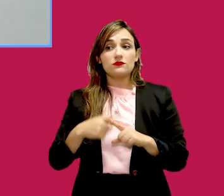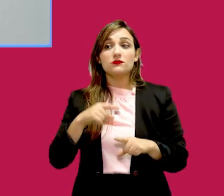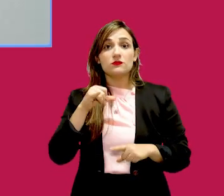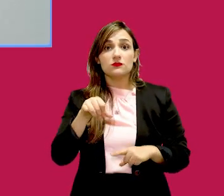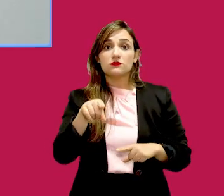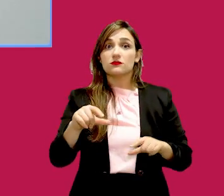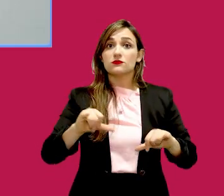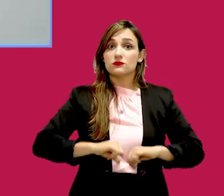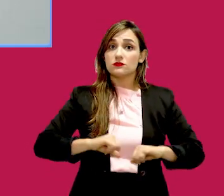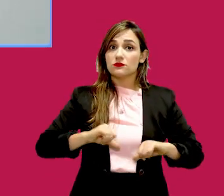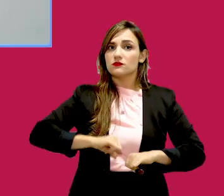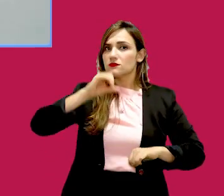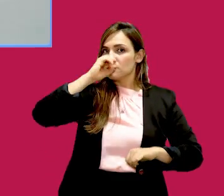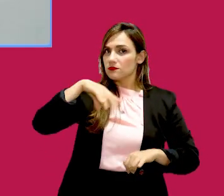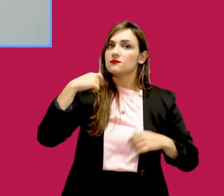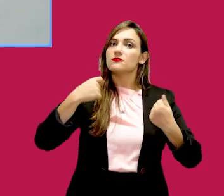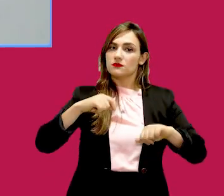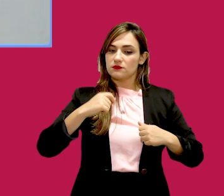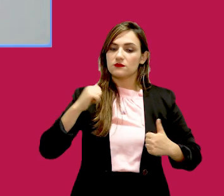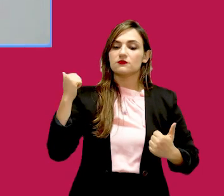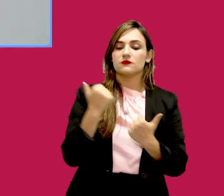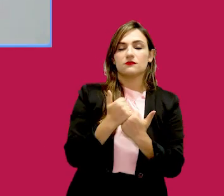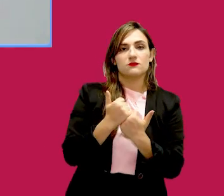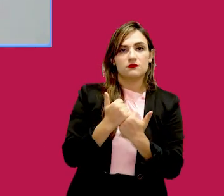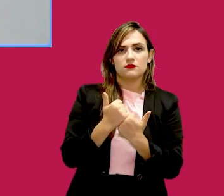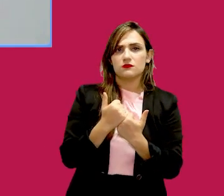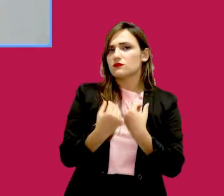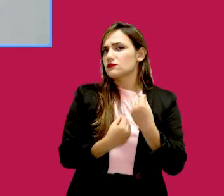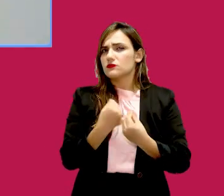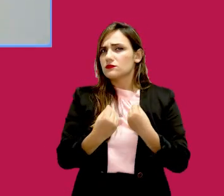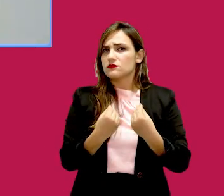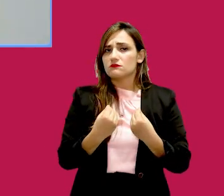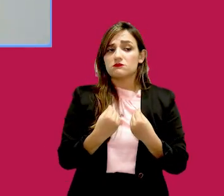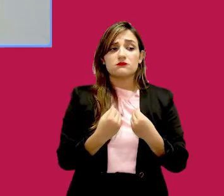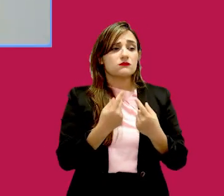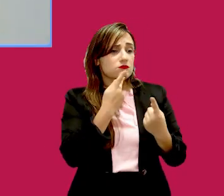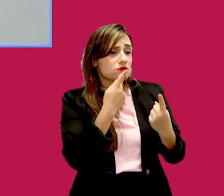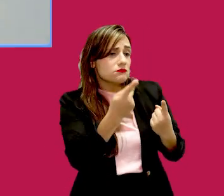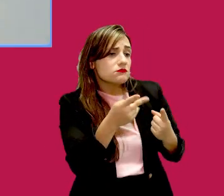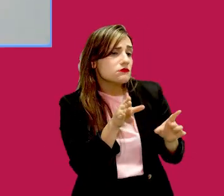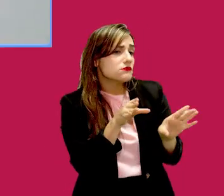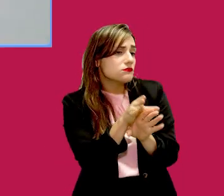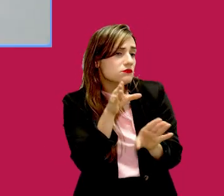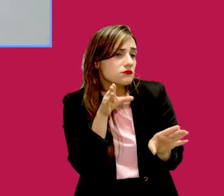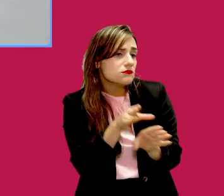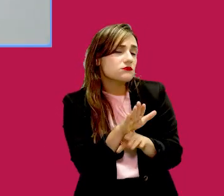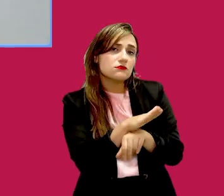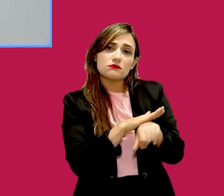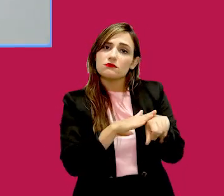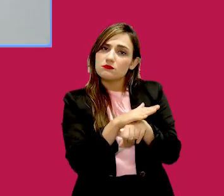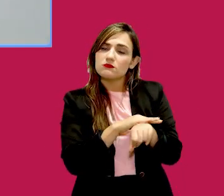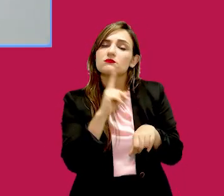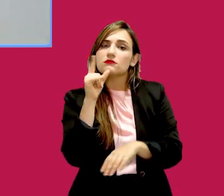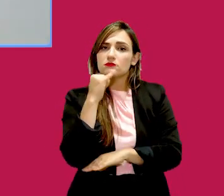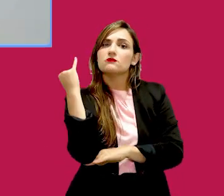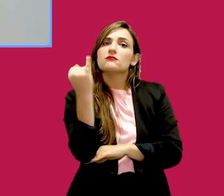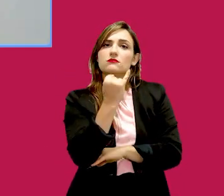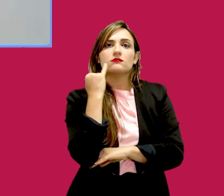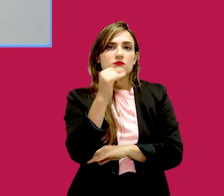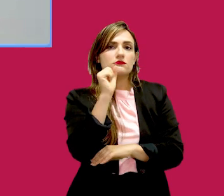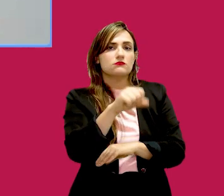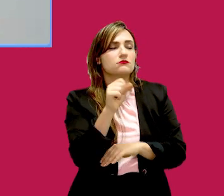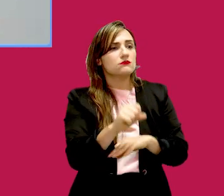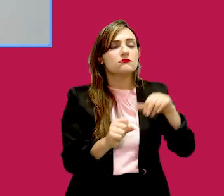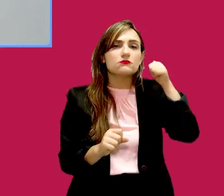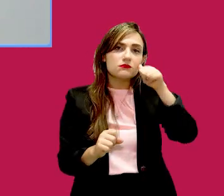da violência, você precisa de apoio. Às vezes uma palavra, uma conversa, mas é muito importante que